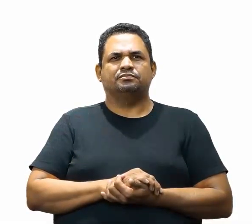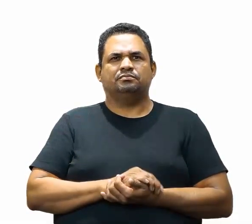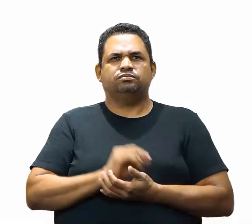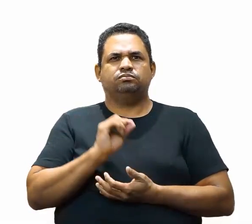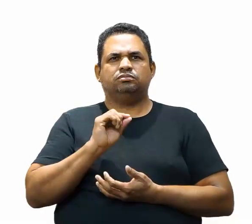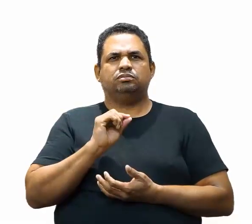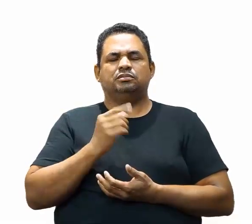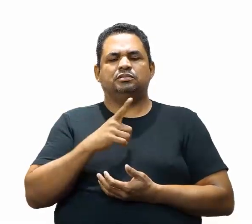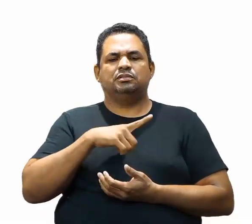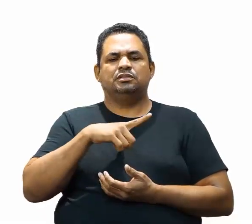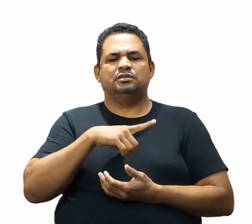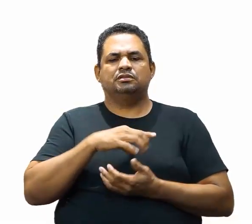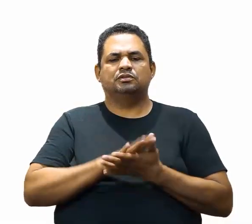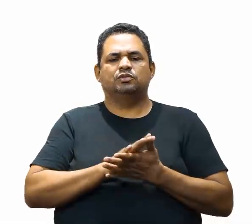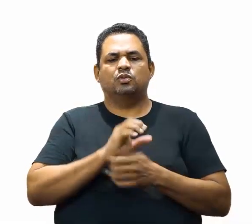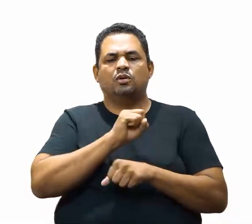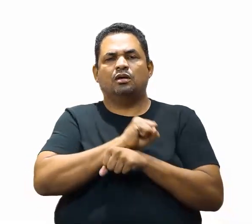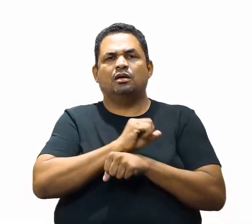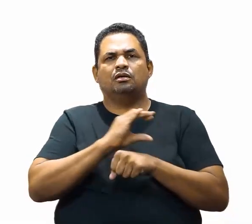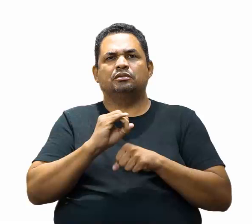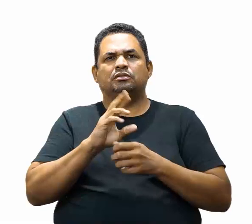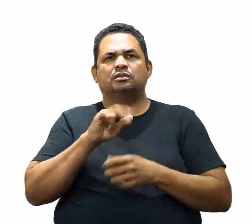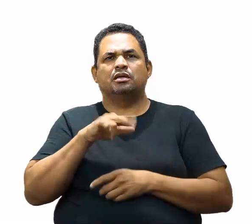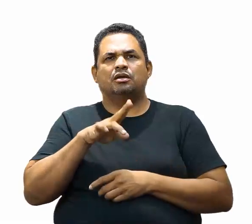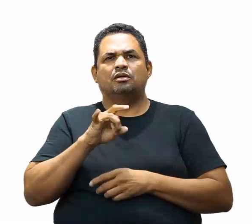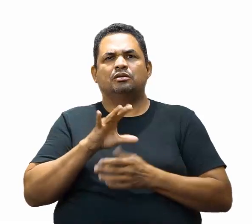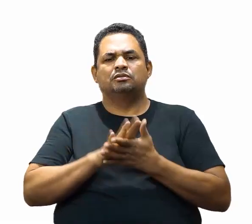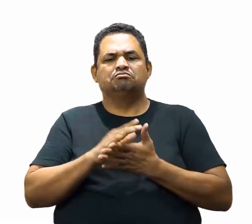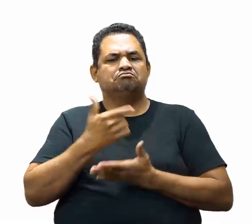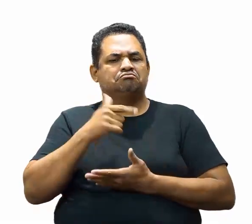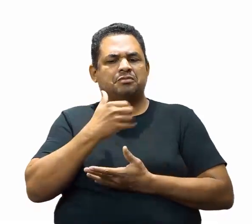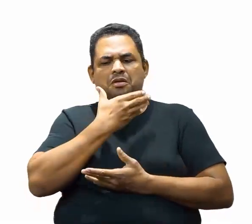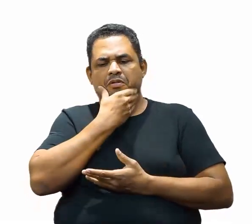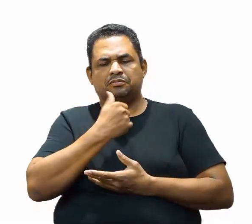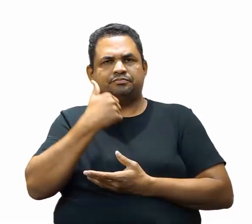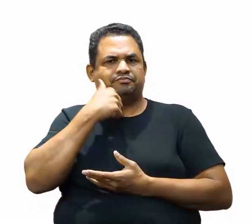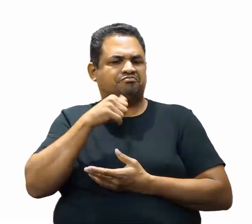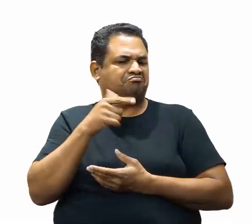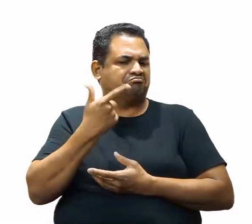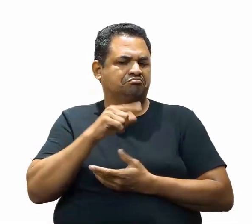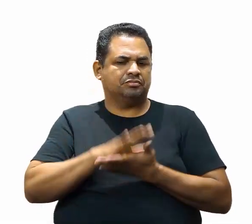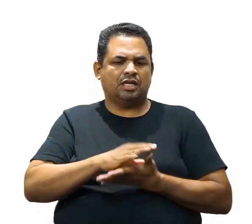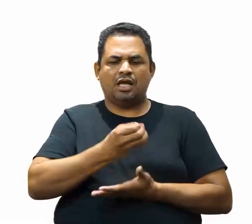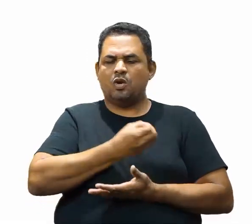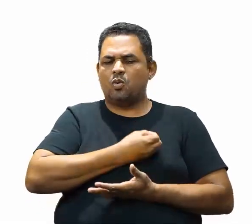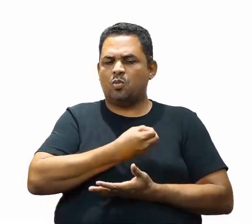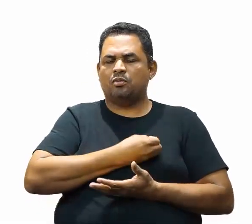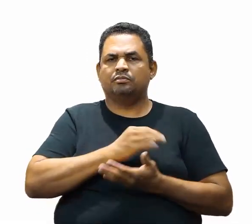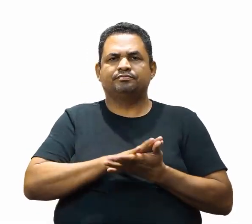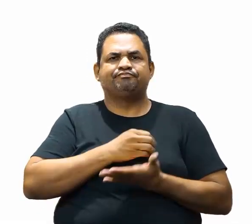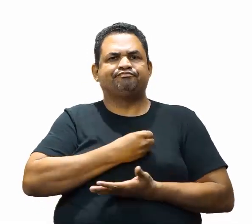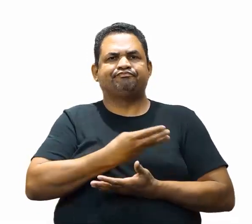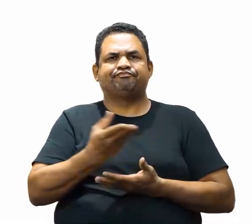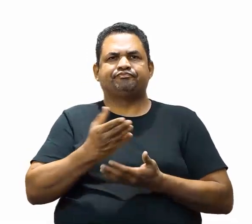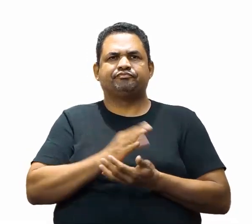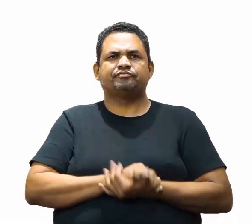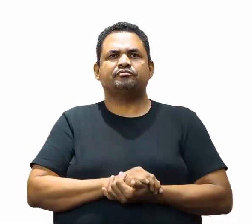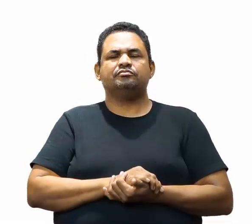lo? Como a gente falou, ele não tem gênero e nem número. Por isso que ele é neutro, né? Tudo que é neutro é porque ele não